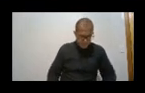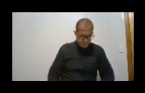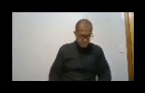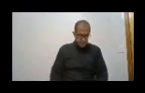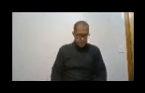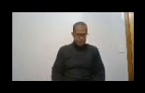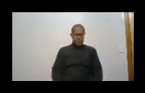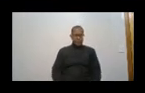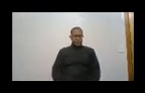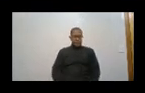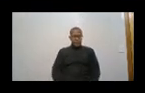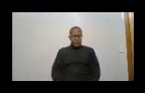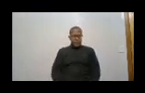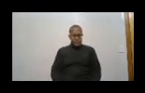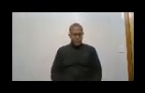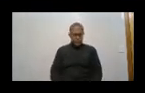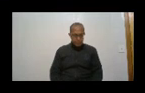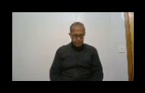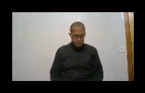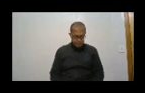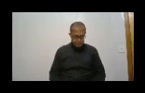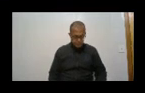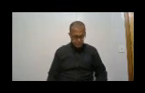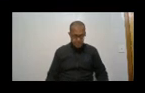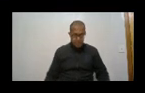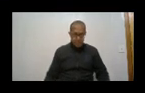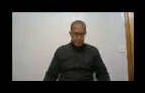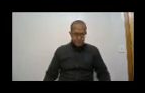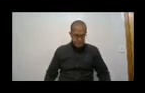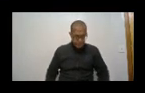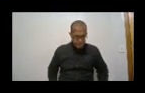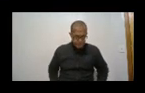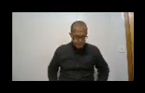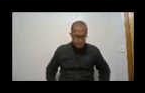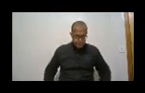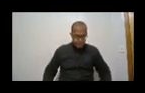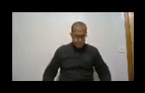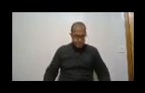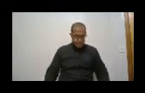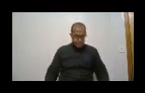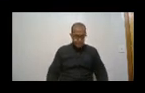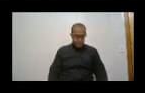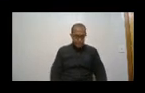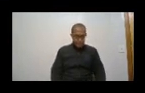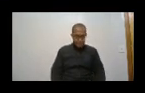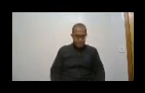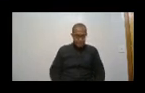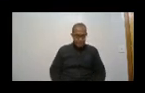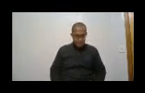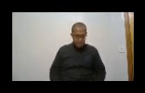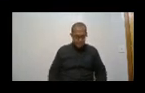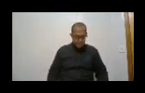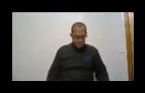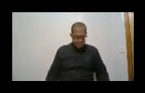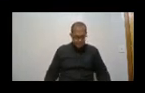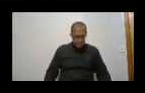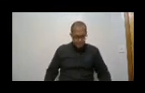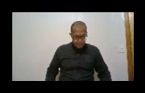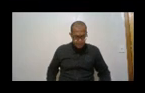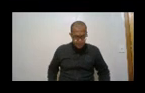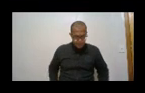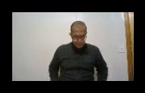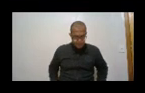simultaneamente, né? Esse modelo aqui exposto na imagem, tá? nos mostra que a